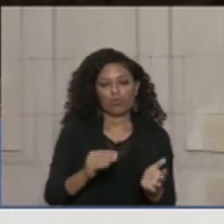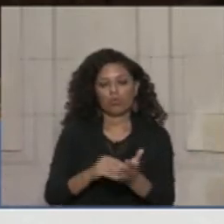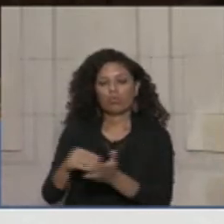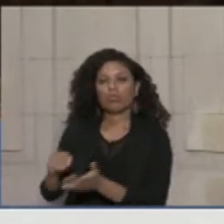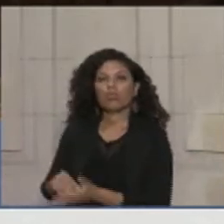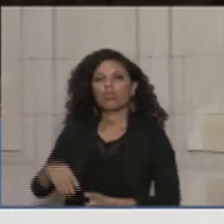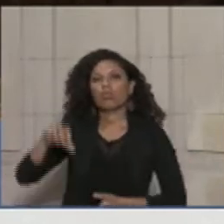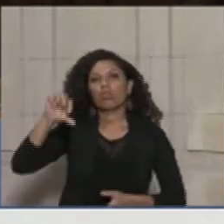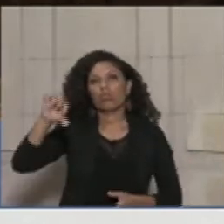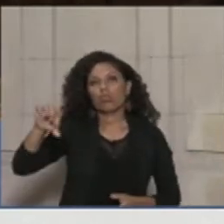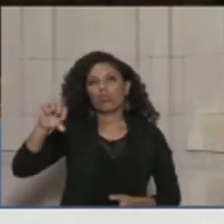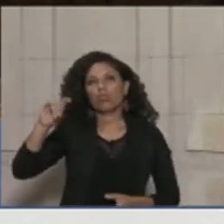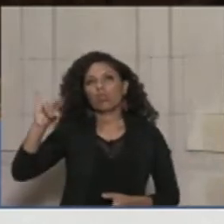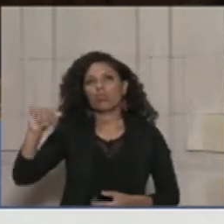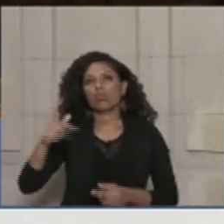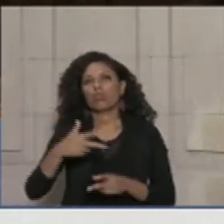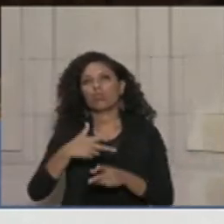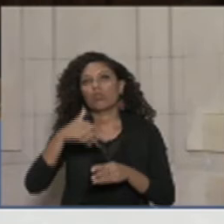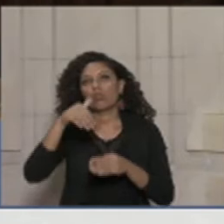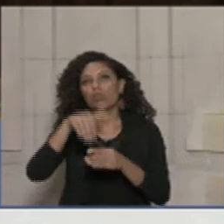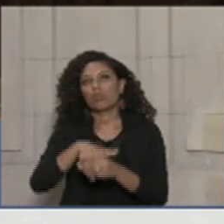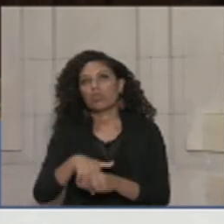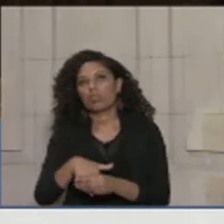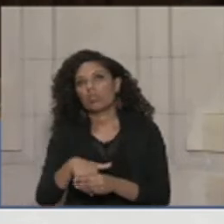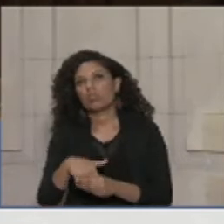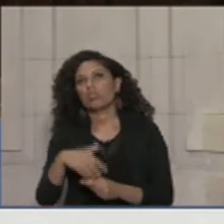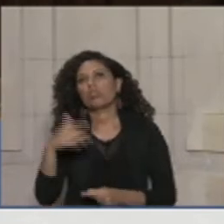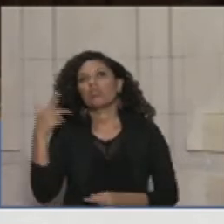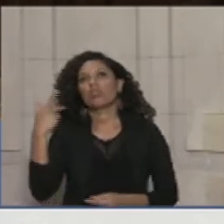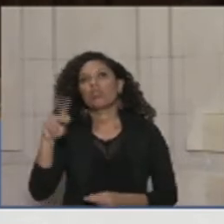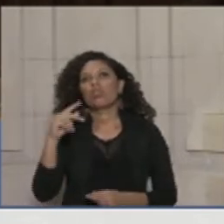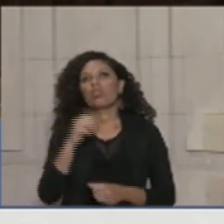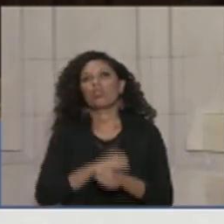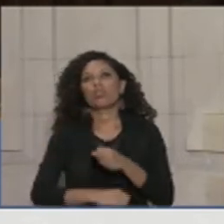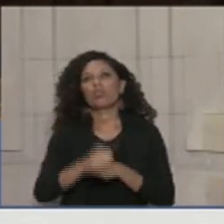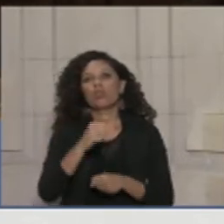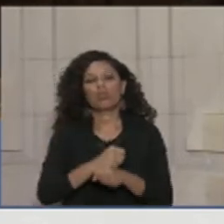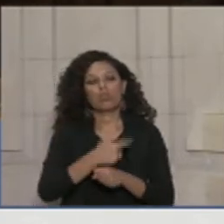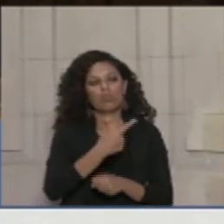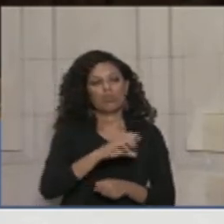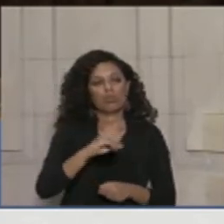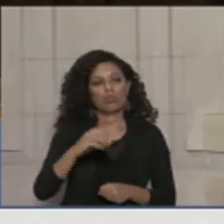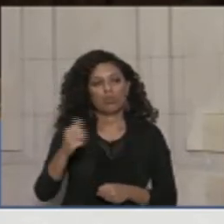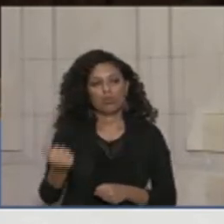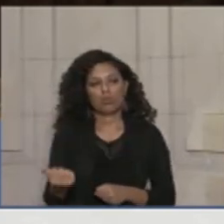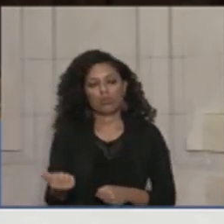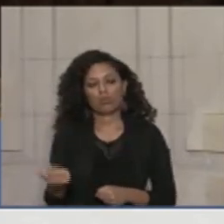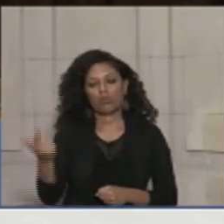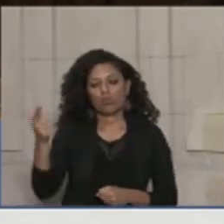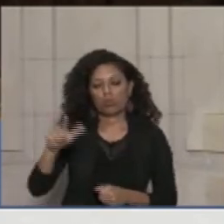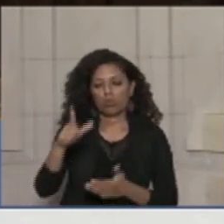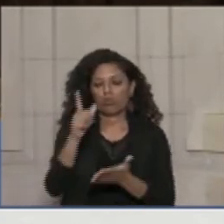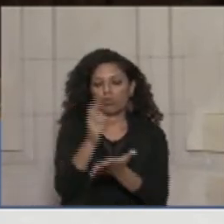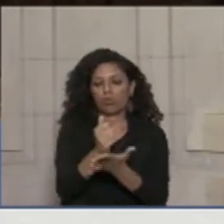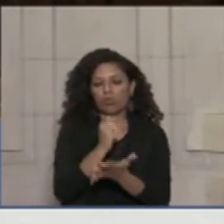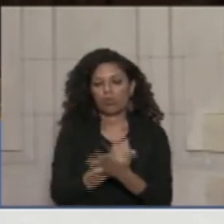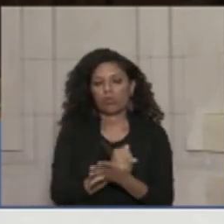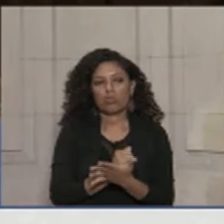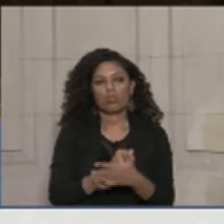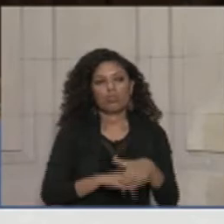dias para as eleições, para sua reeleição em 2016, renova o contrato.